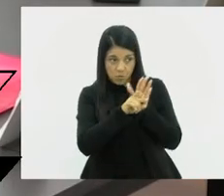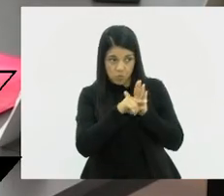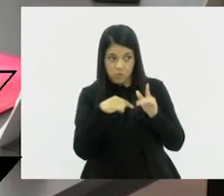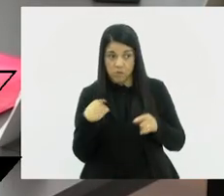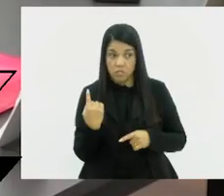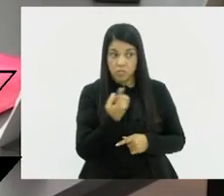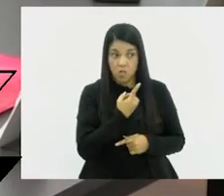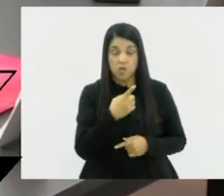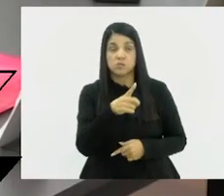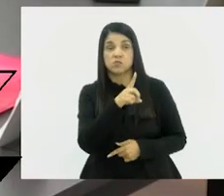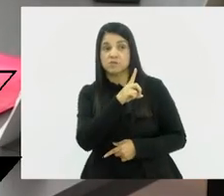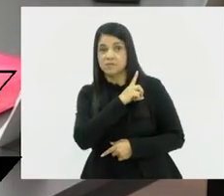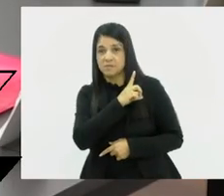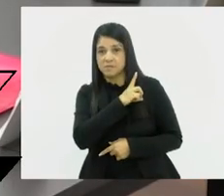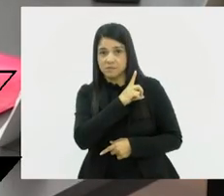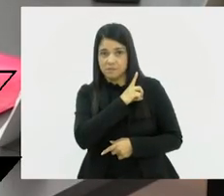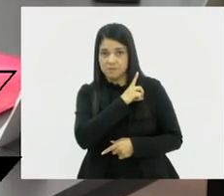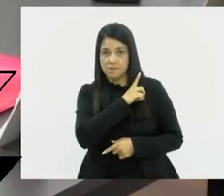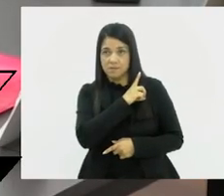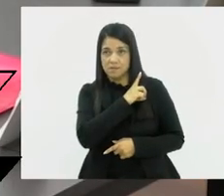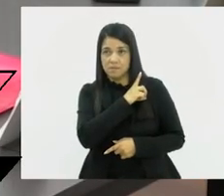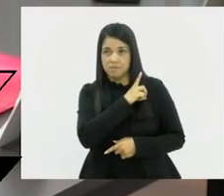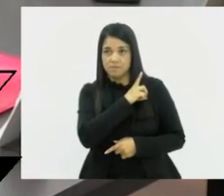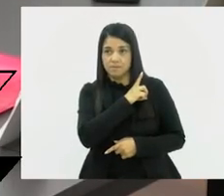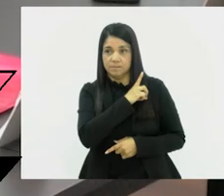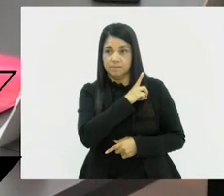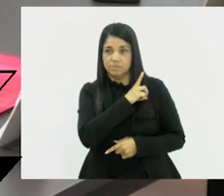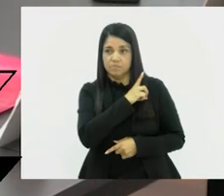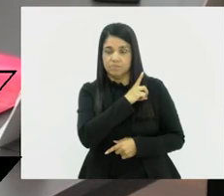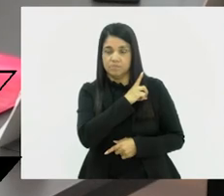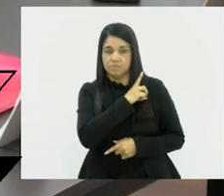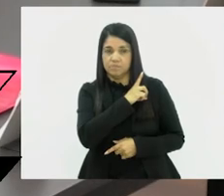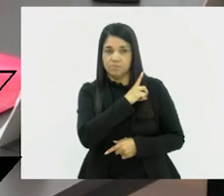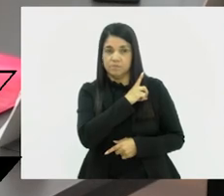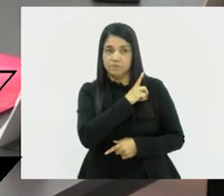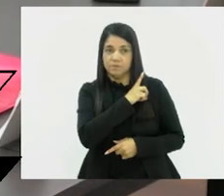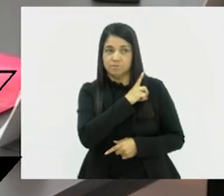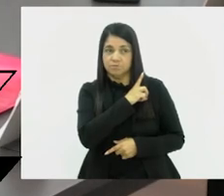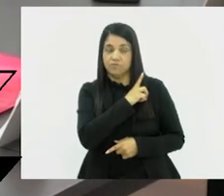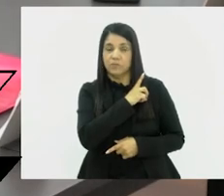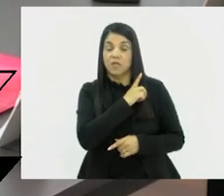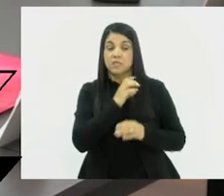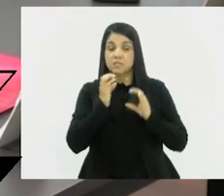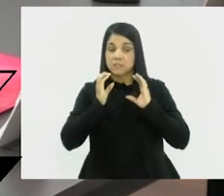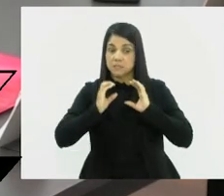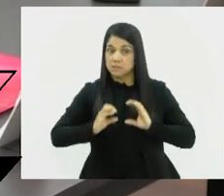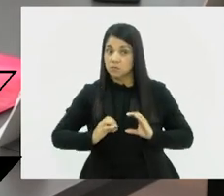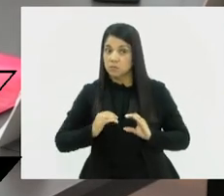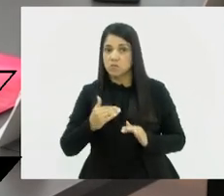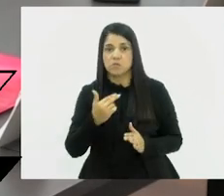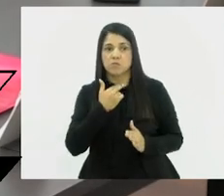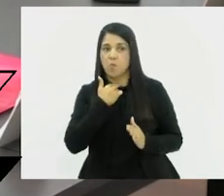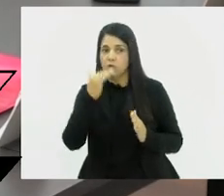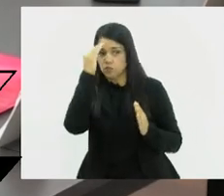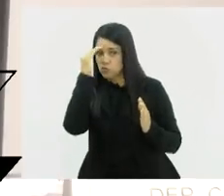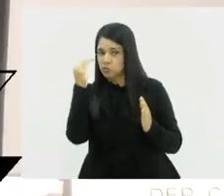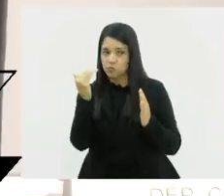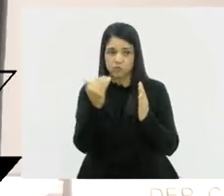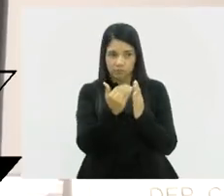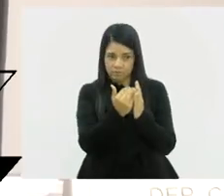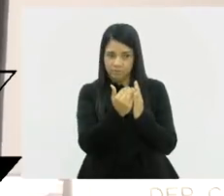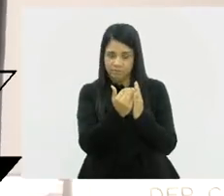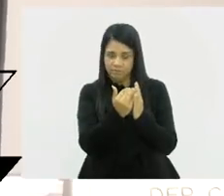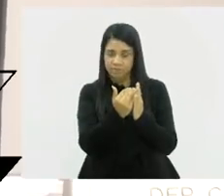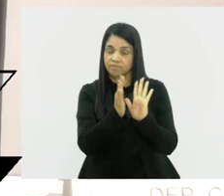eles sabem realmente, a gente pode dizer, nenhum cidadão pode descumprir nada alegando desconhecer a lei, muito menos um